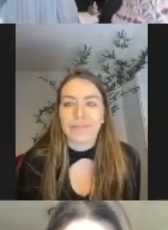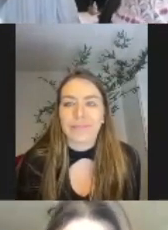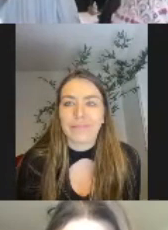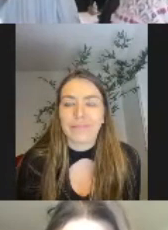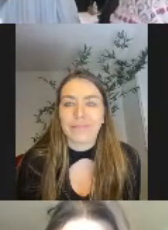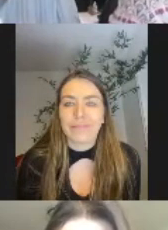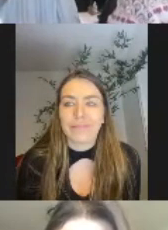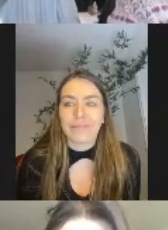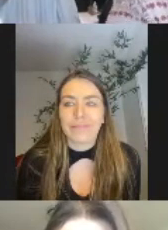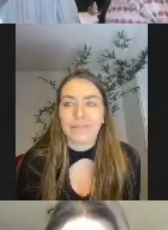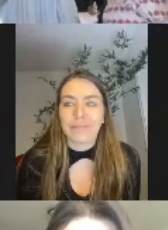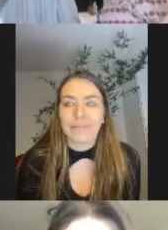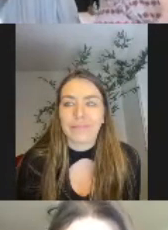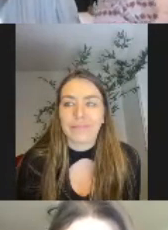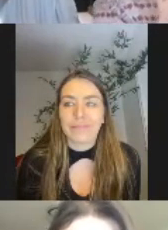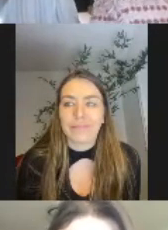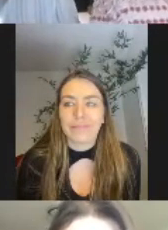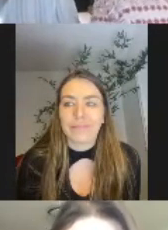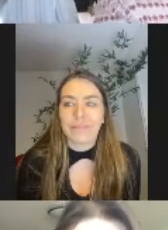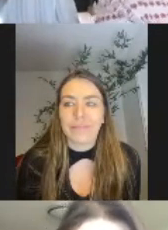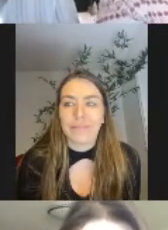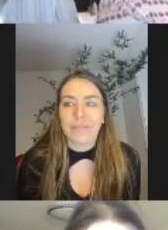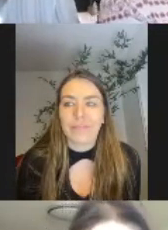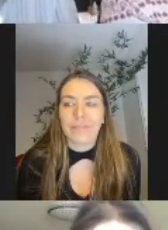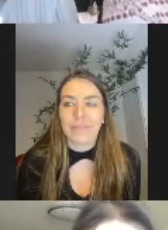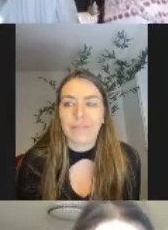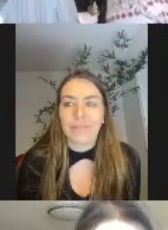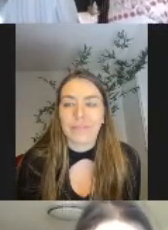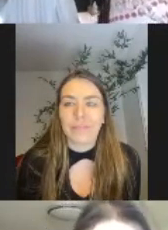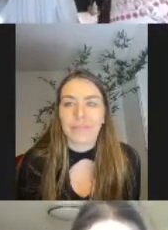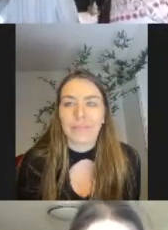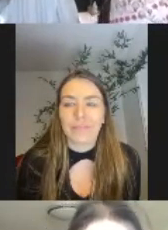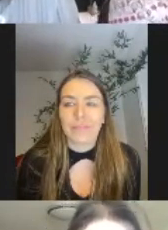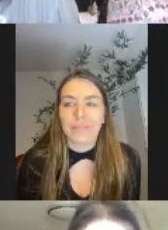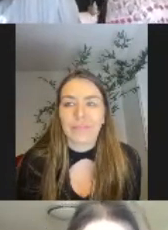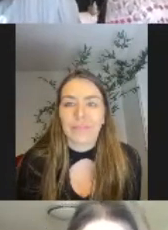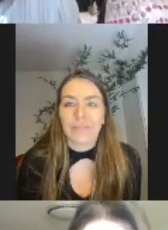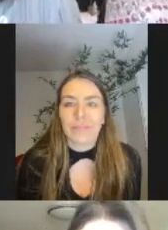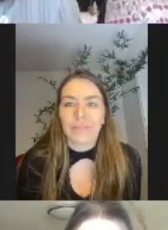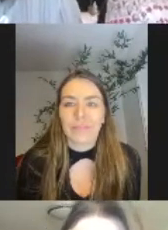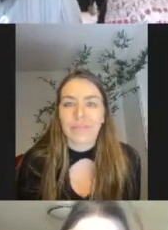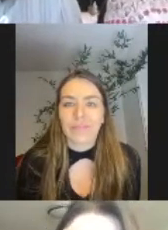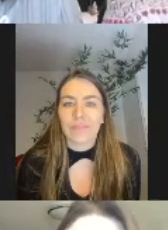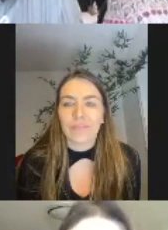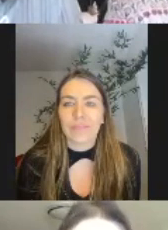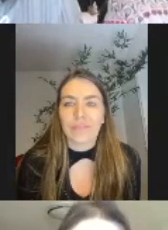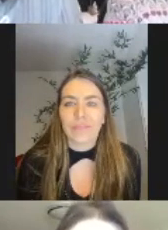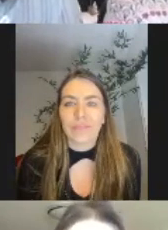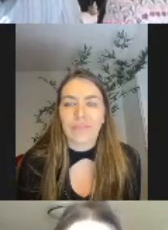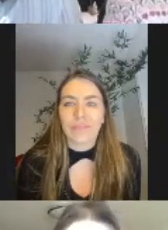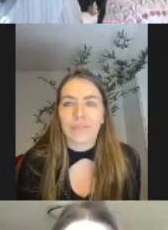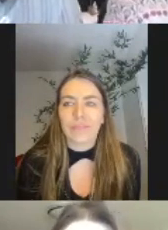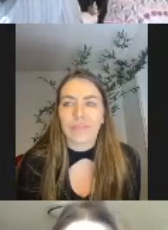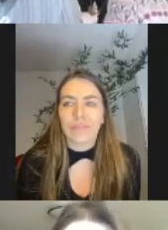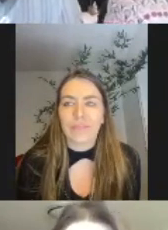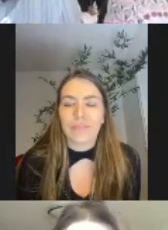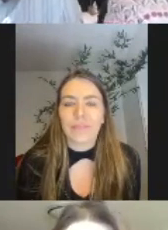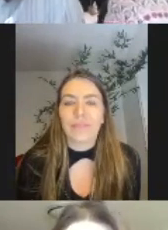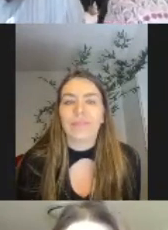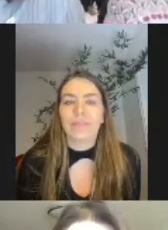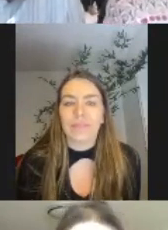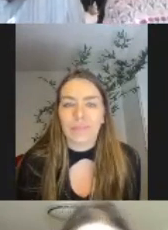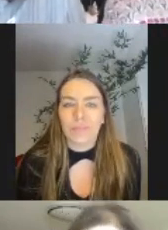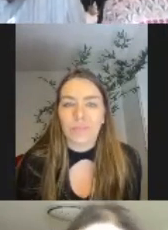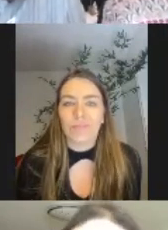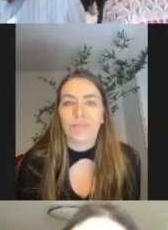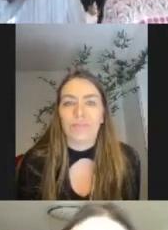nunca, jamais, em hipótese nenhuma, faça marmita com bife, tá? Porque quando você reaquece, fica horrível. Bife é uma coisa